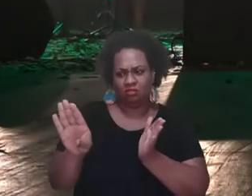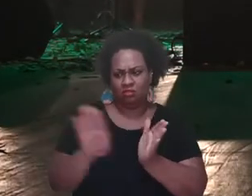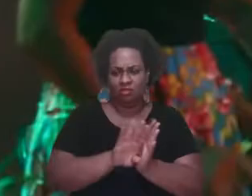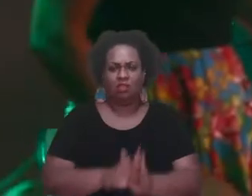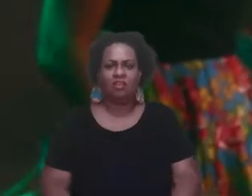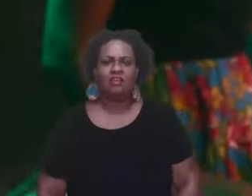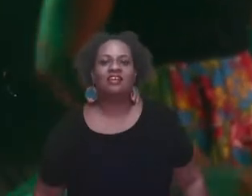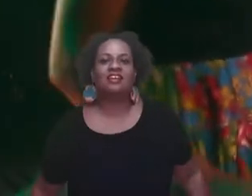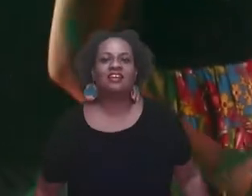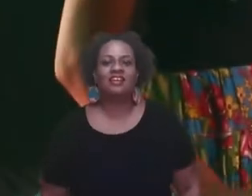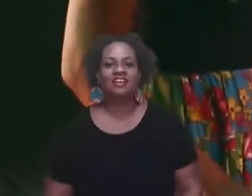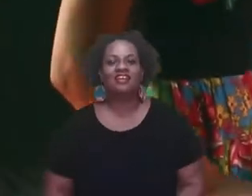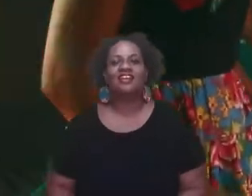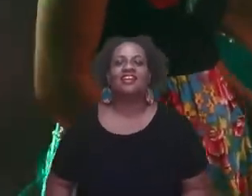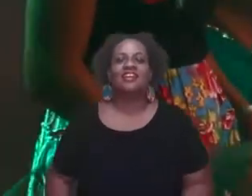chegar